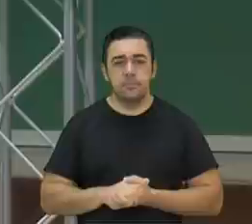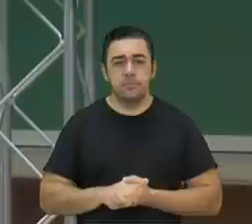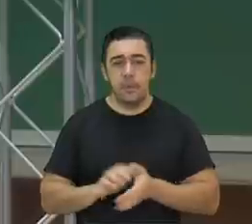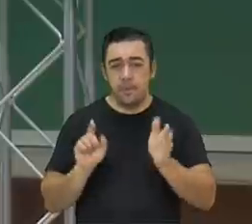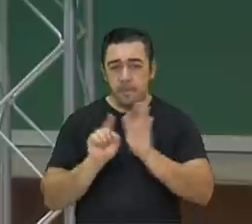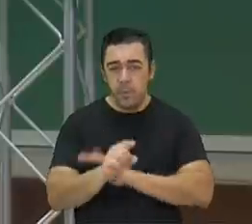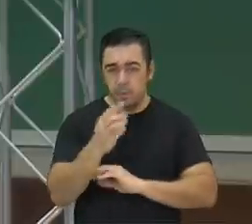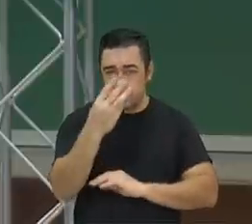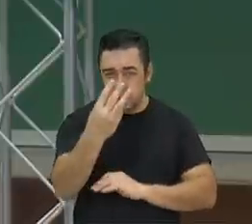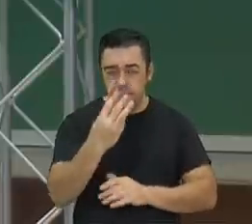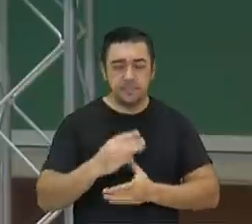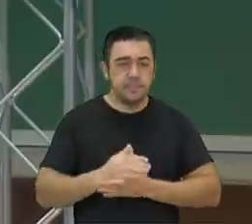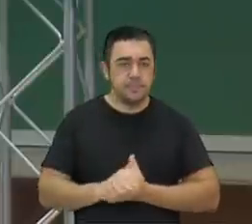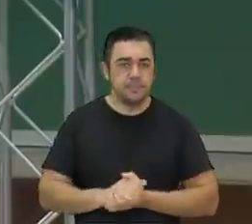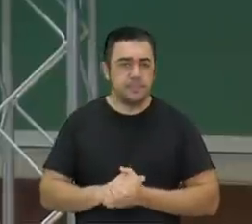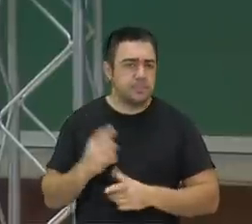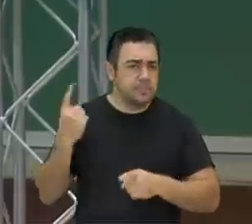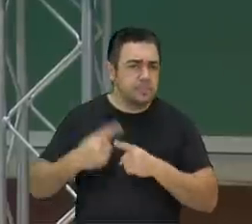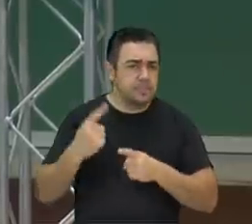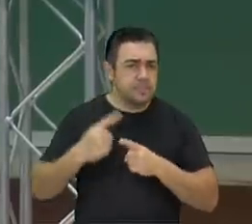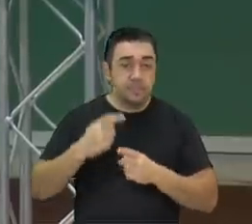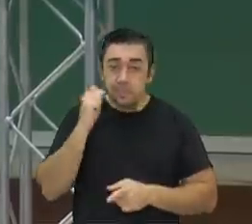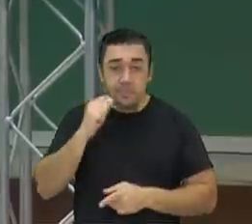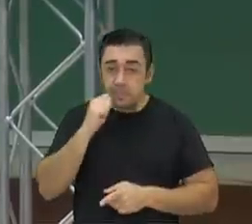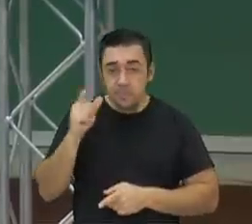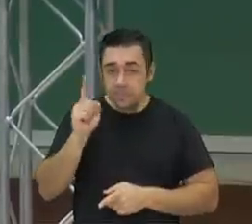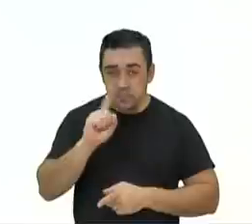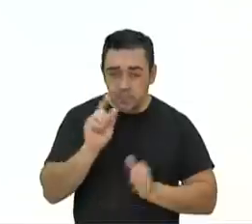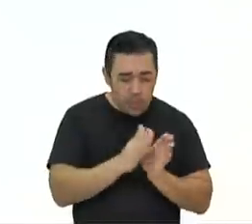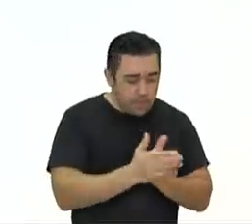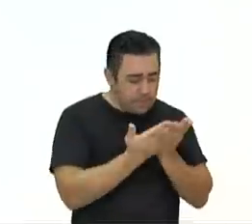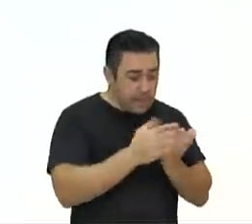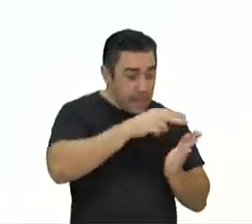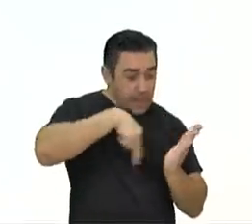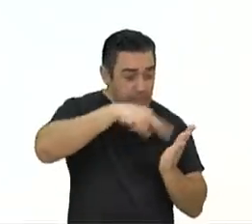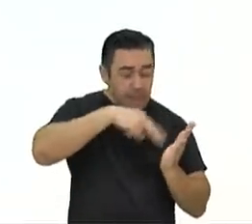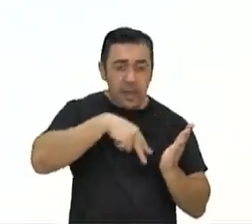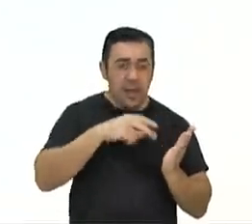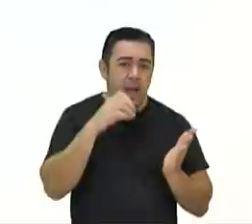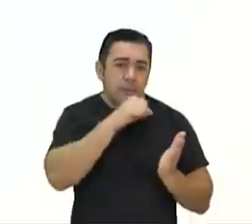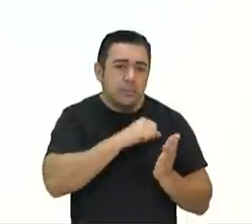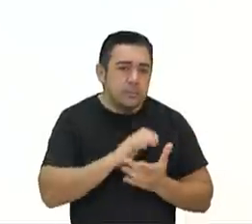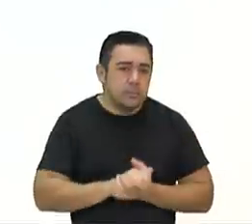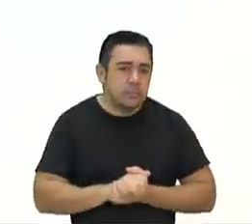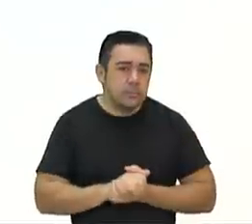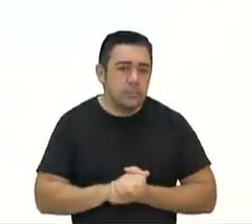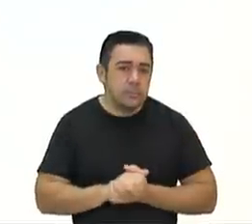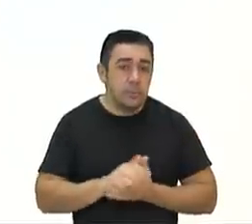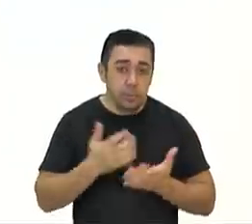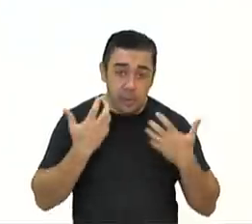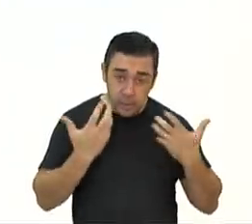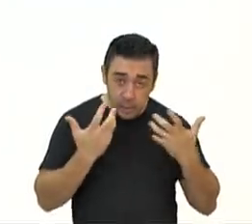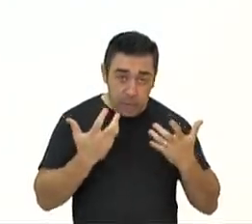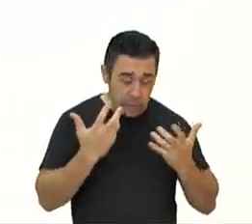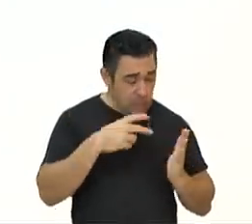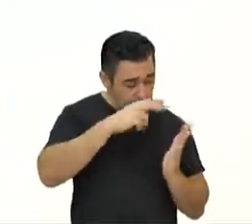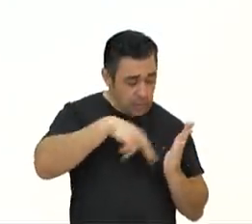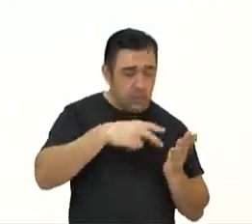Questão 3 agora. Por que a menina não abriu o livro e começou a ler logo, já que queria